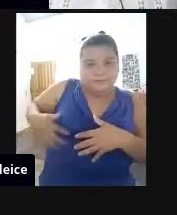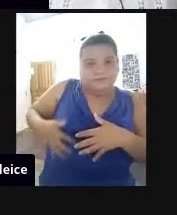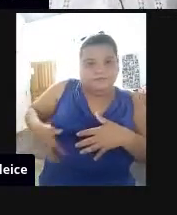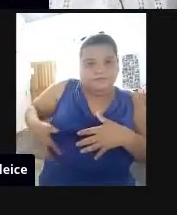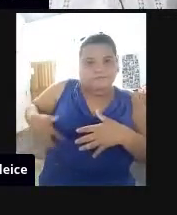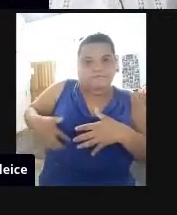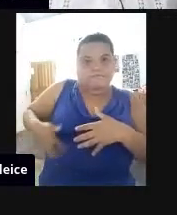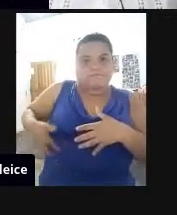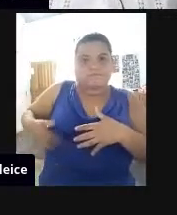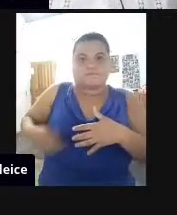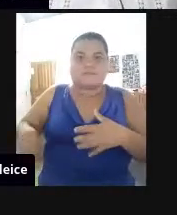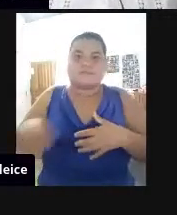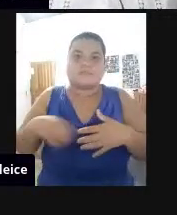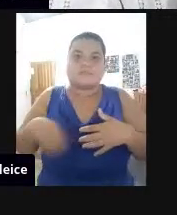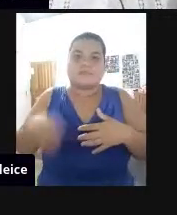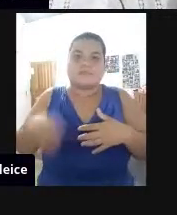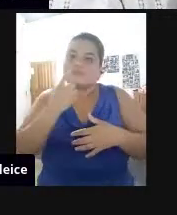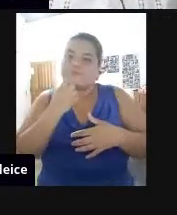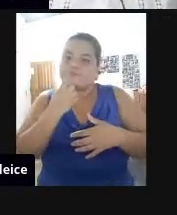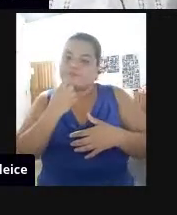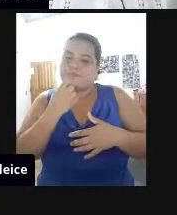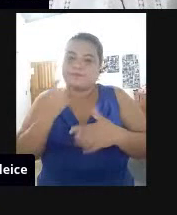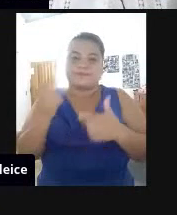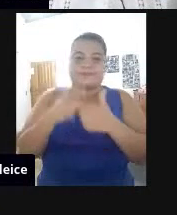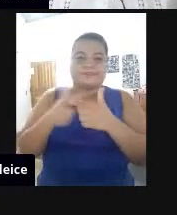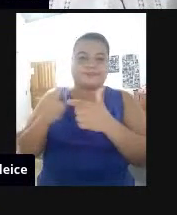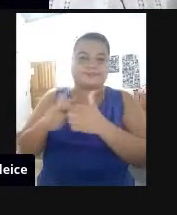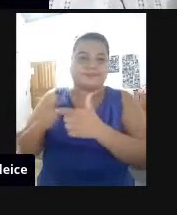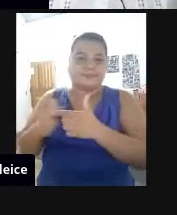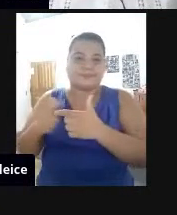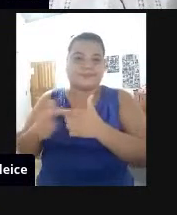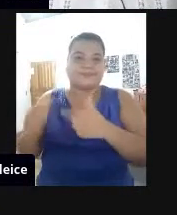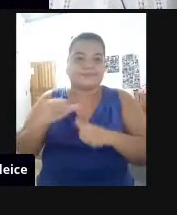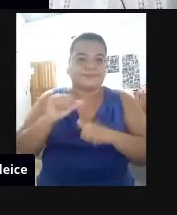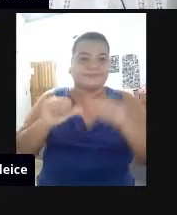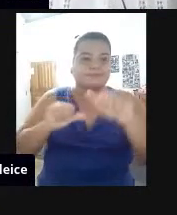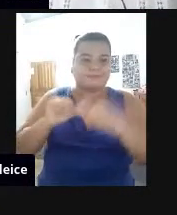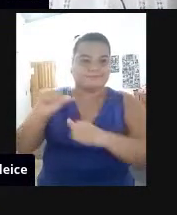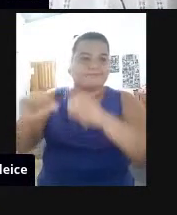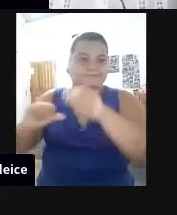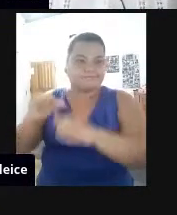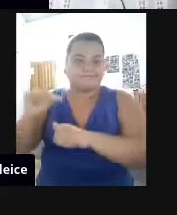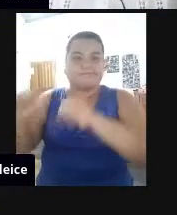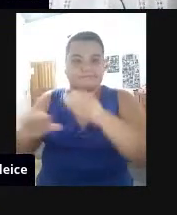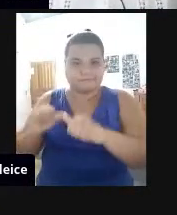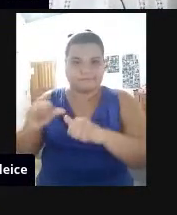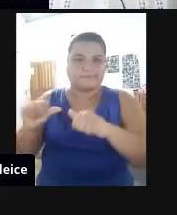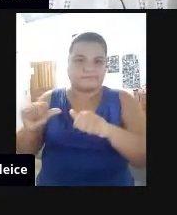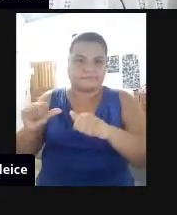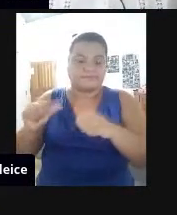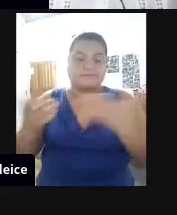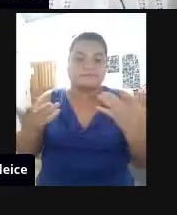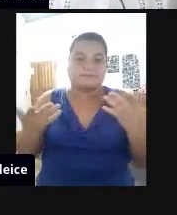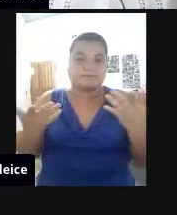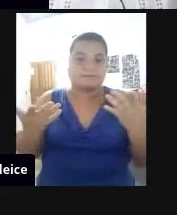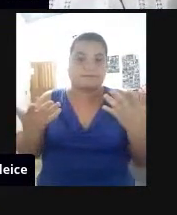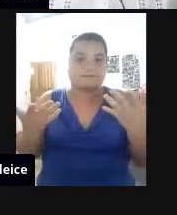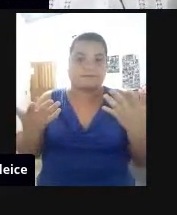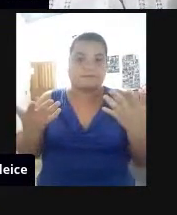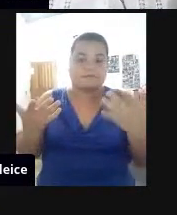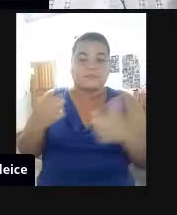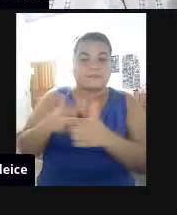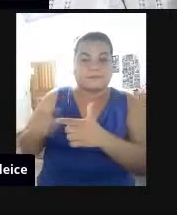citocinas inflamatórias vão ser produzidas, alterações aí da resposta imune, né, e essa permeabilidade, essa